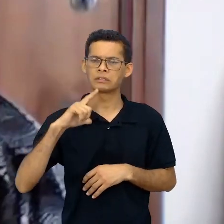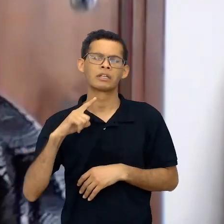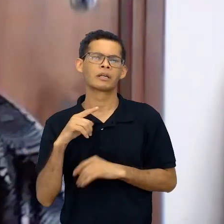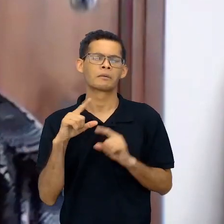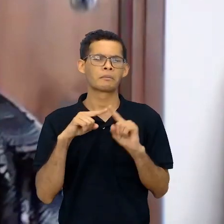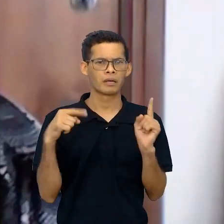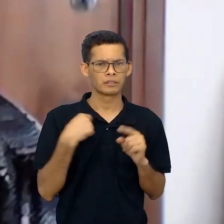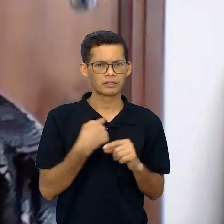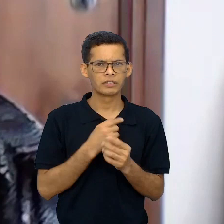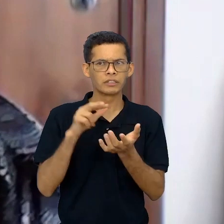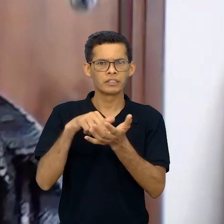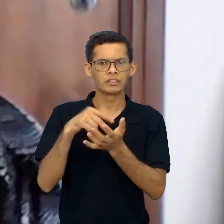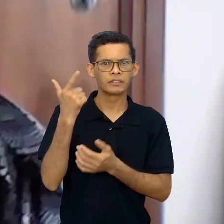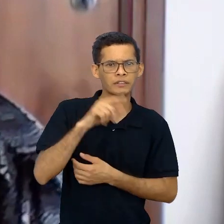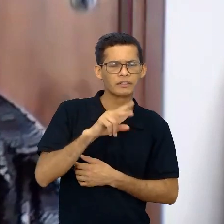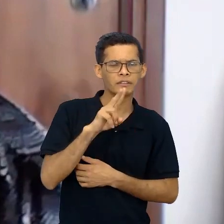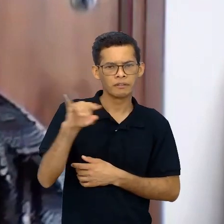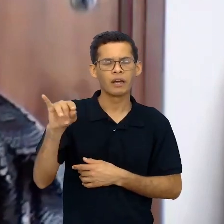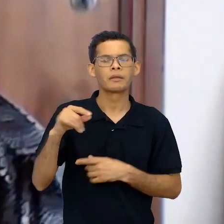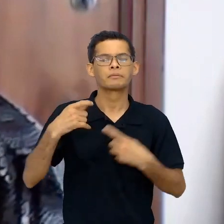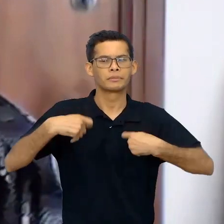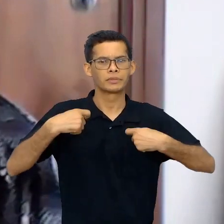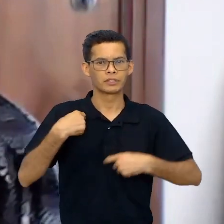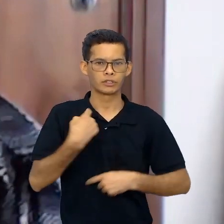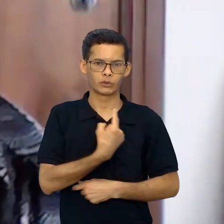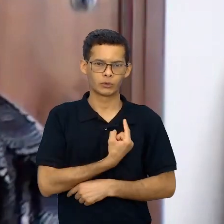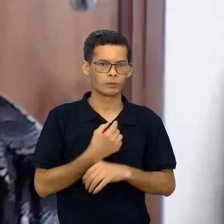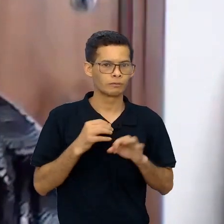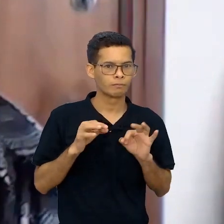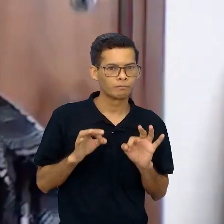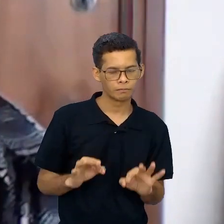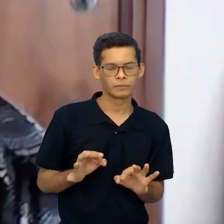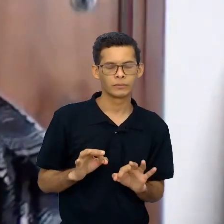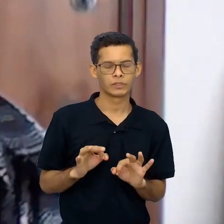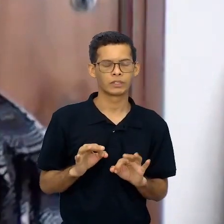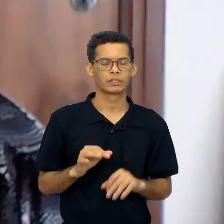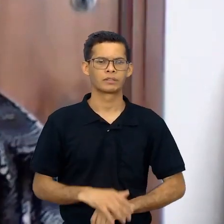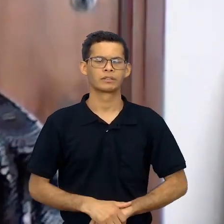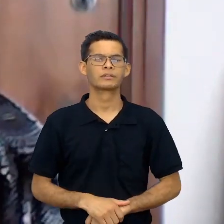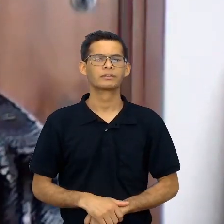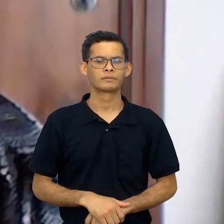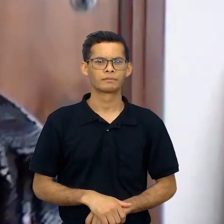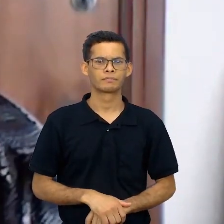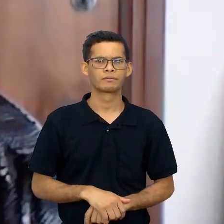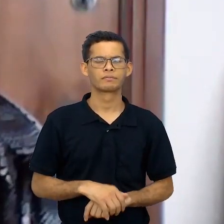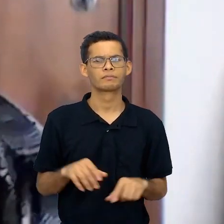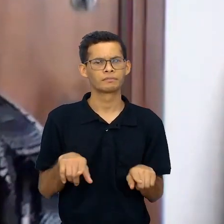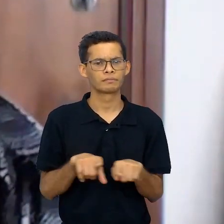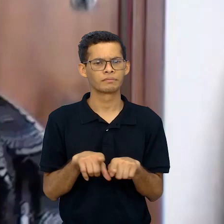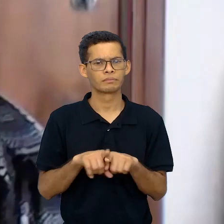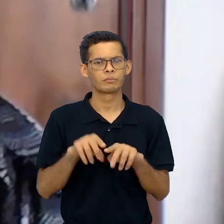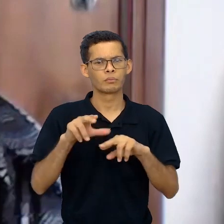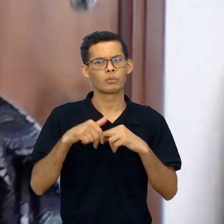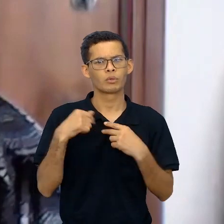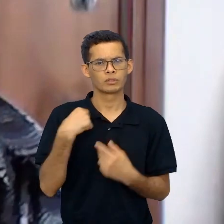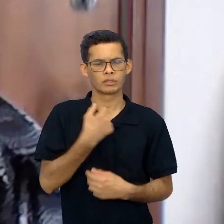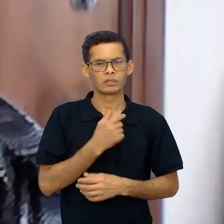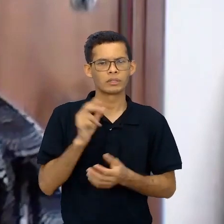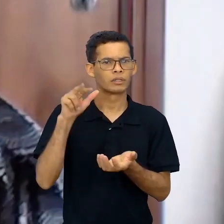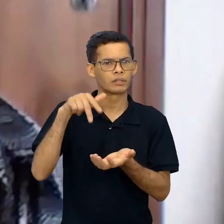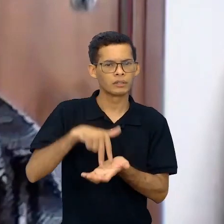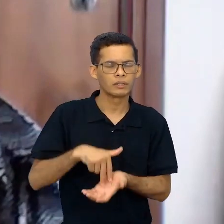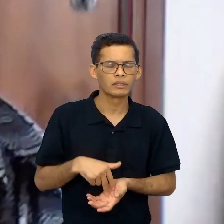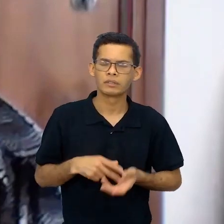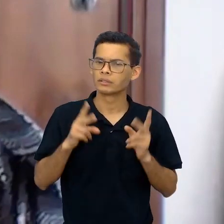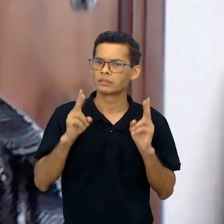vai chegar lá. Tudo depende de nós, né? Eu tenho certeza disso, né? É por isso que nós estamos todos juntos,